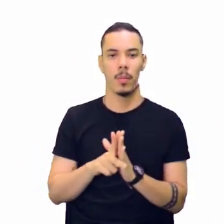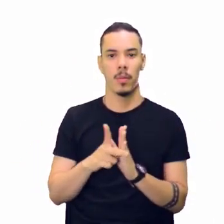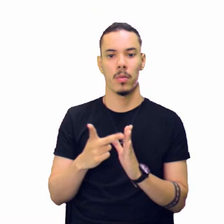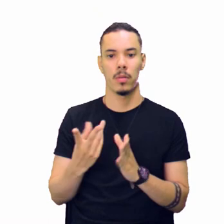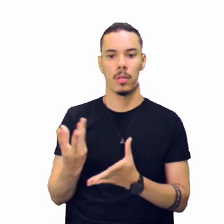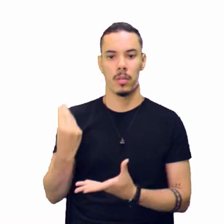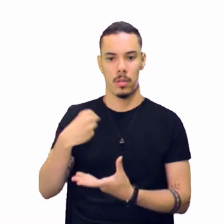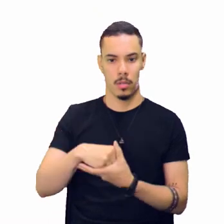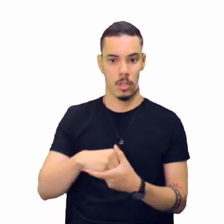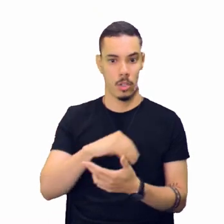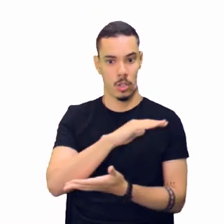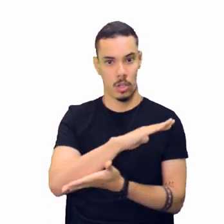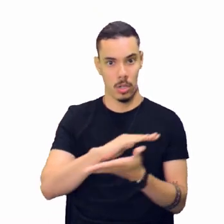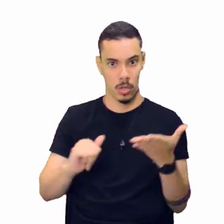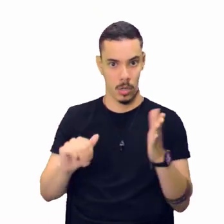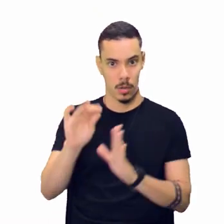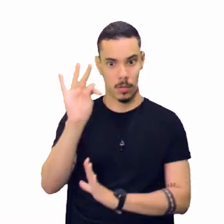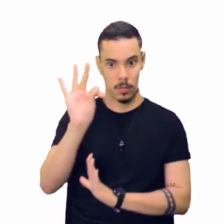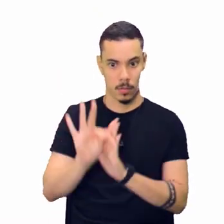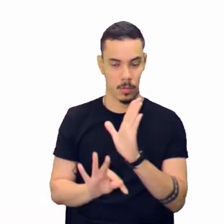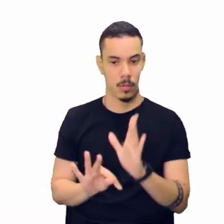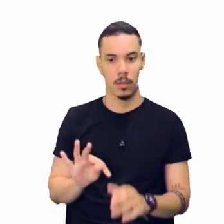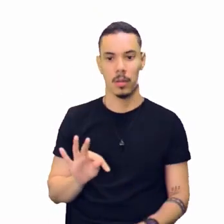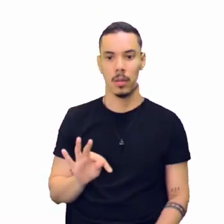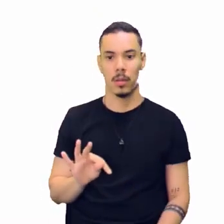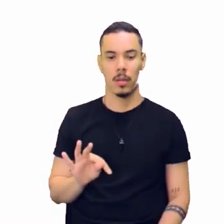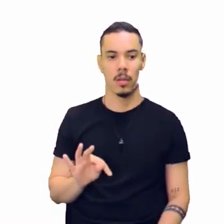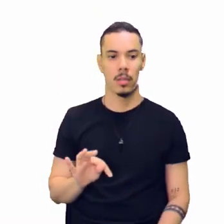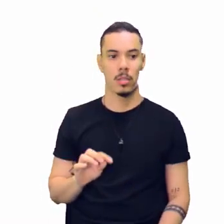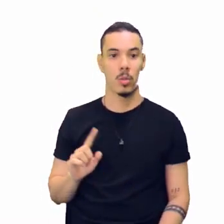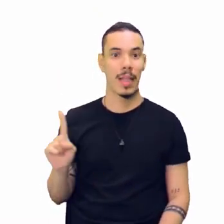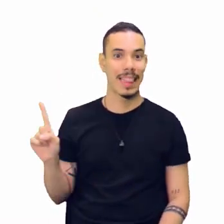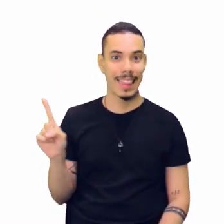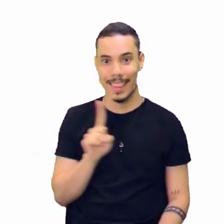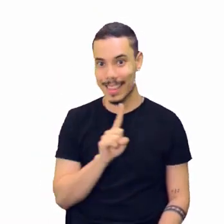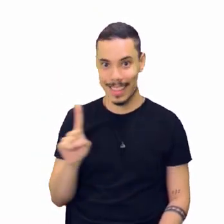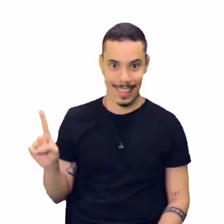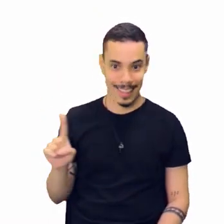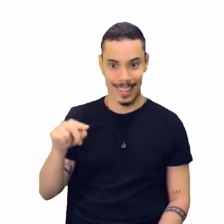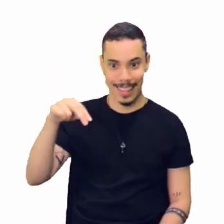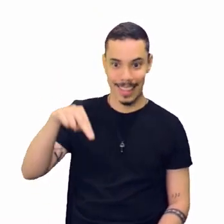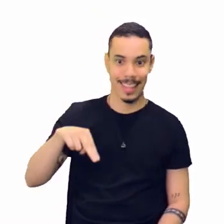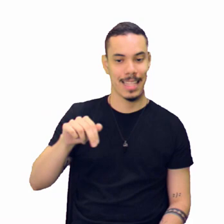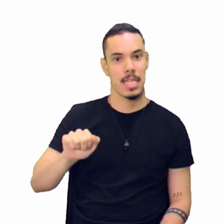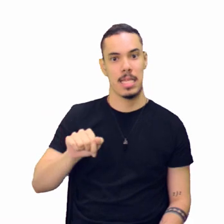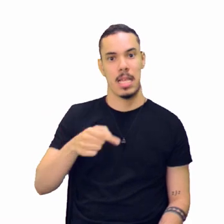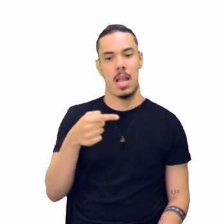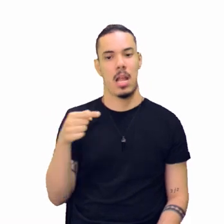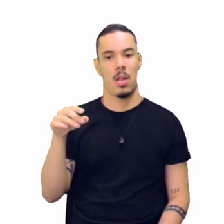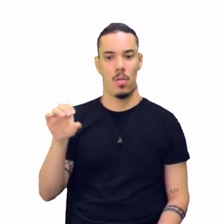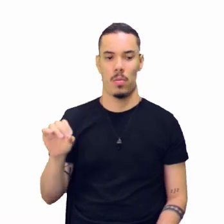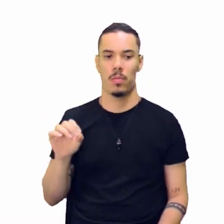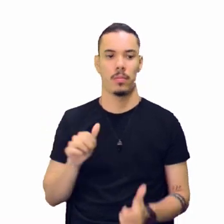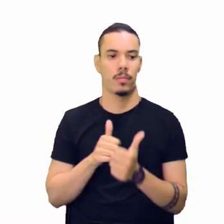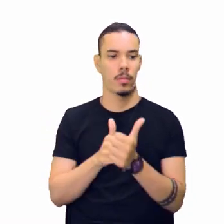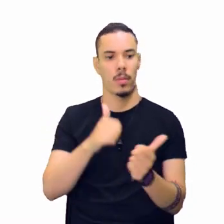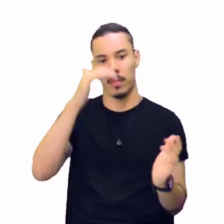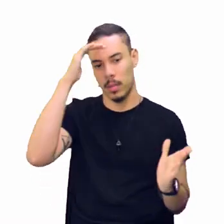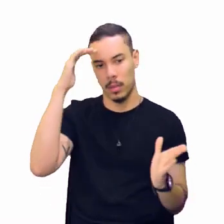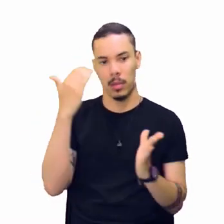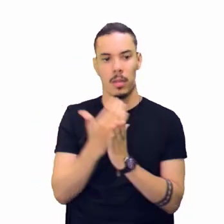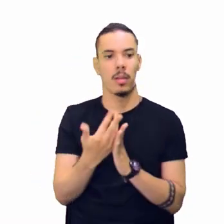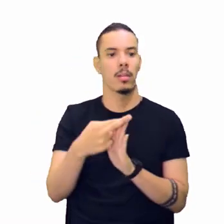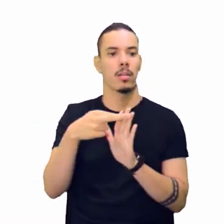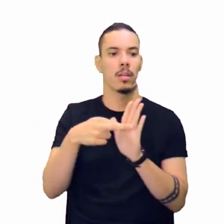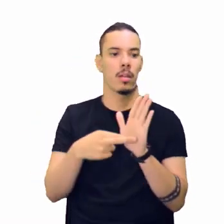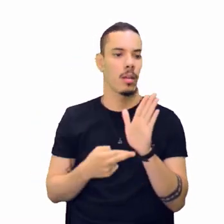vocábulos retirados do texto não, presta atenção, amadinho, ó, não seguem a